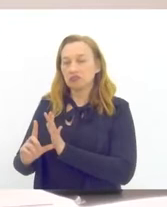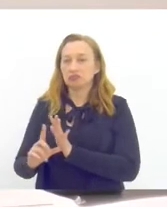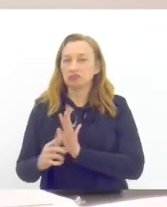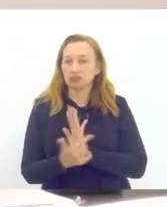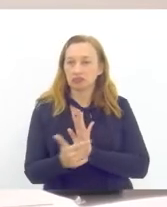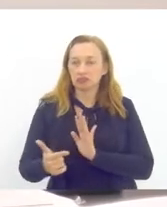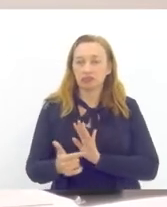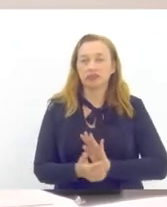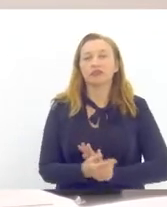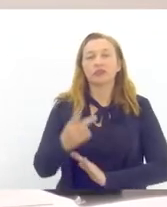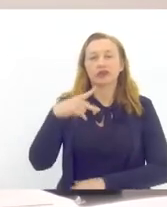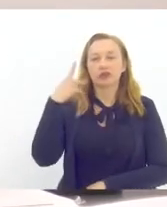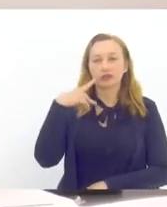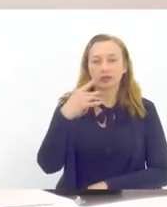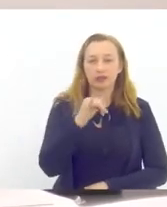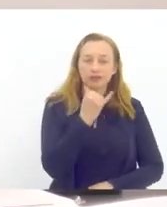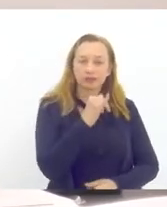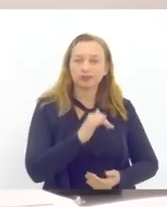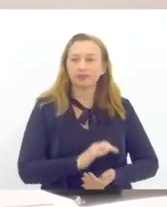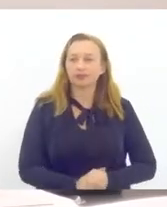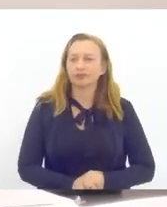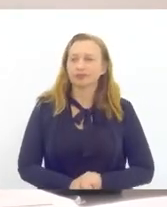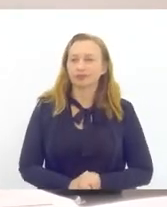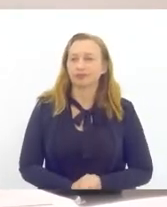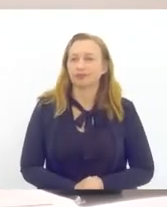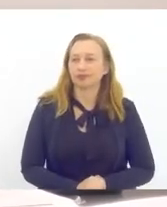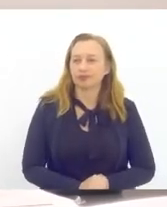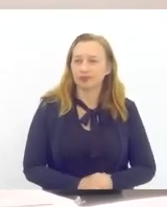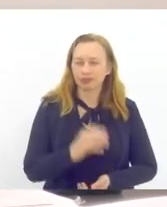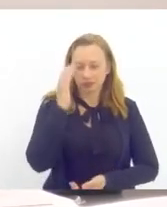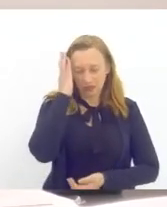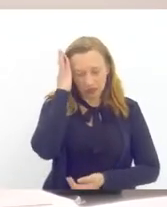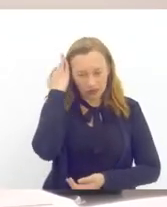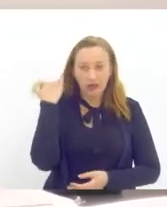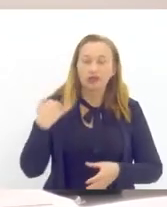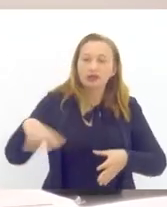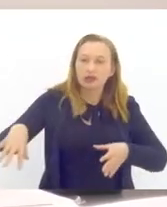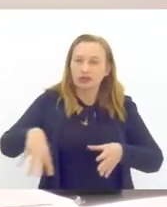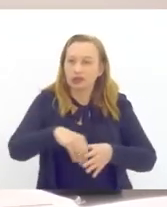O Parlamento Fluminense considera, né, dentro da ótica